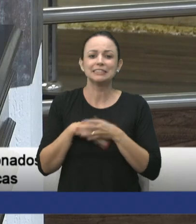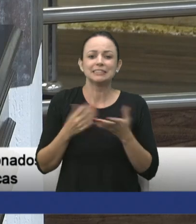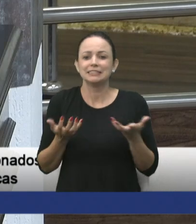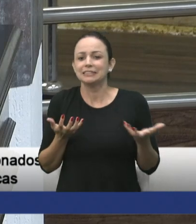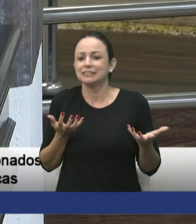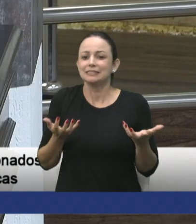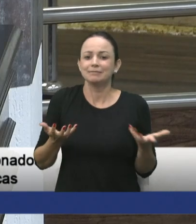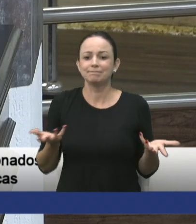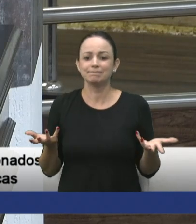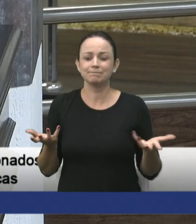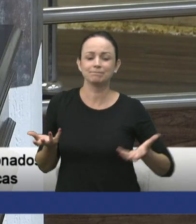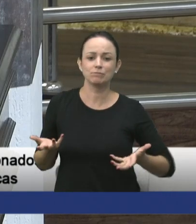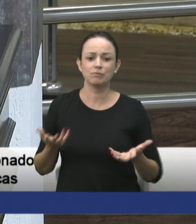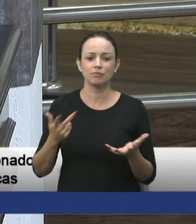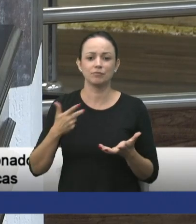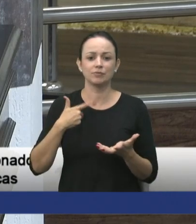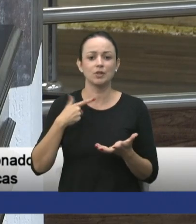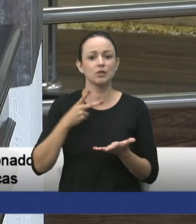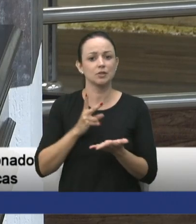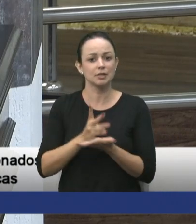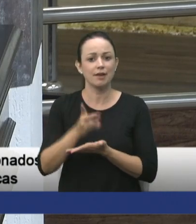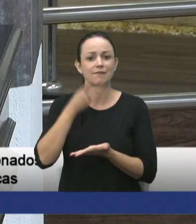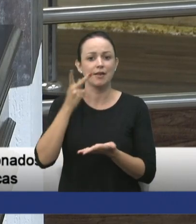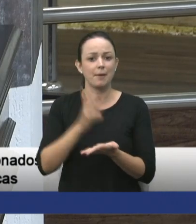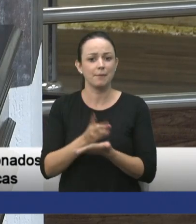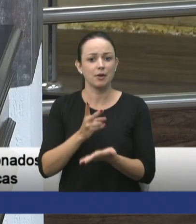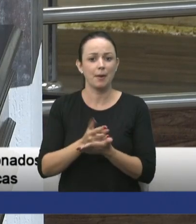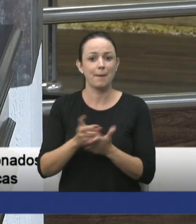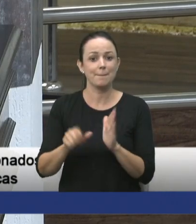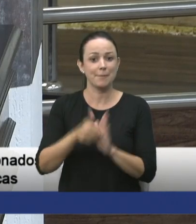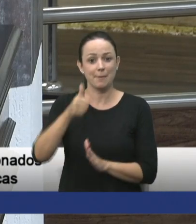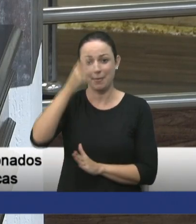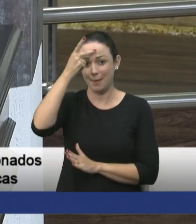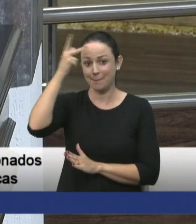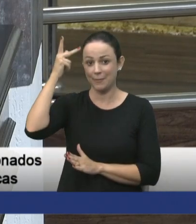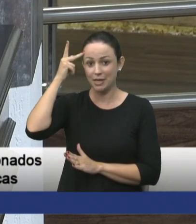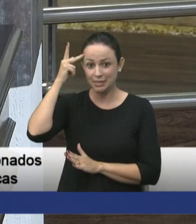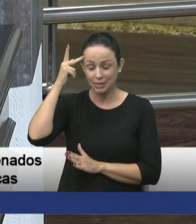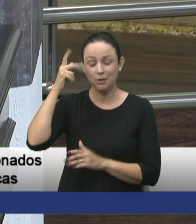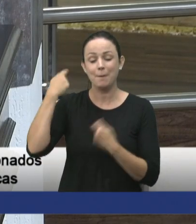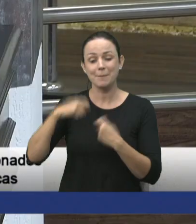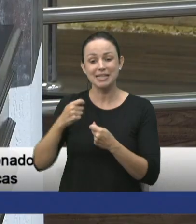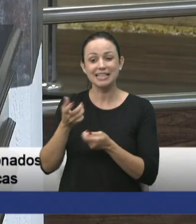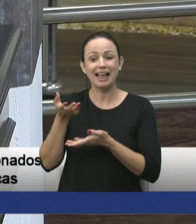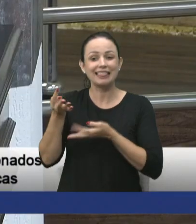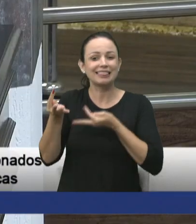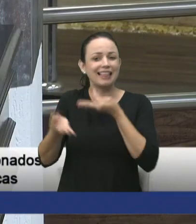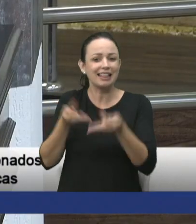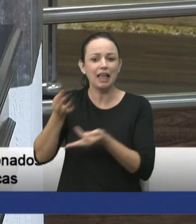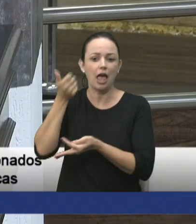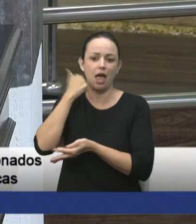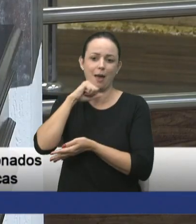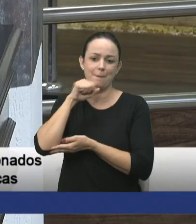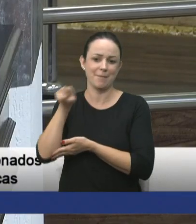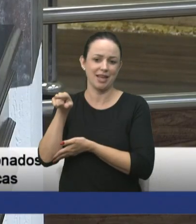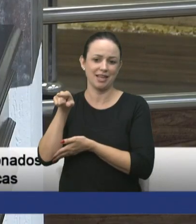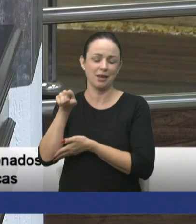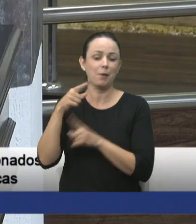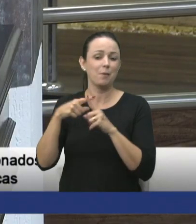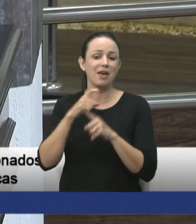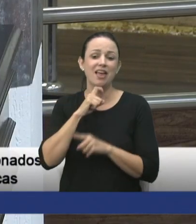Porque eu bato sempre na mesma tecla. A primeira pessoa que tem que ser tratada é a mãe. Ninguém fala da saúde da